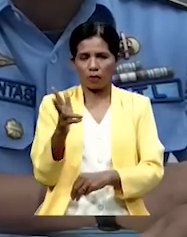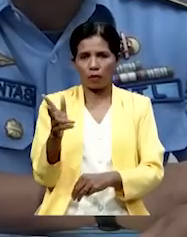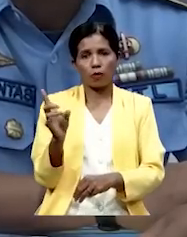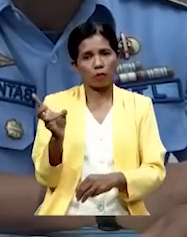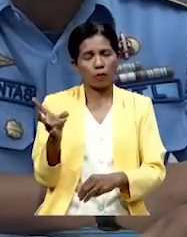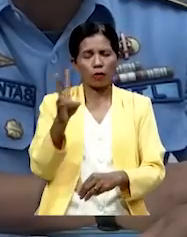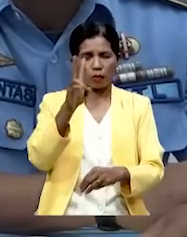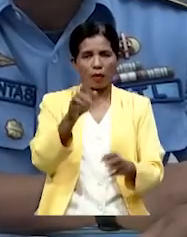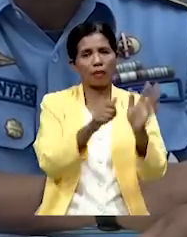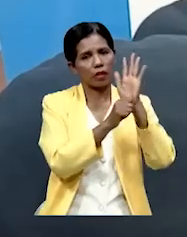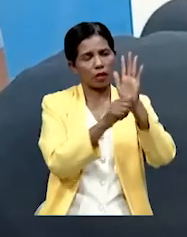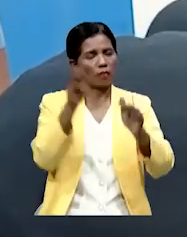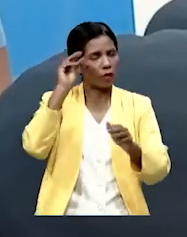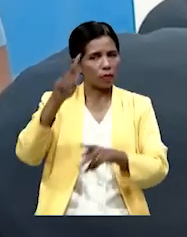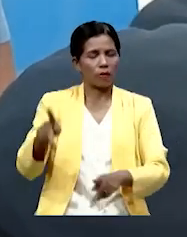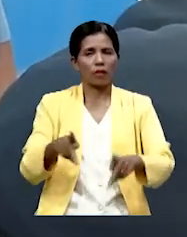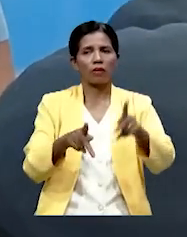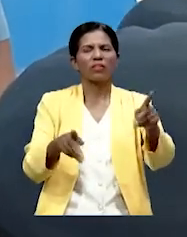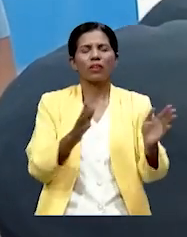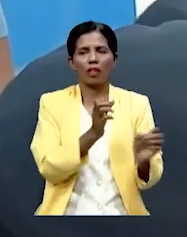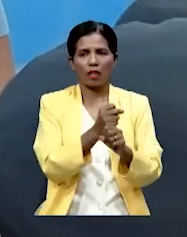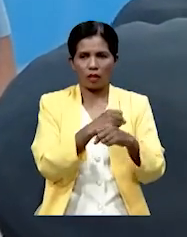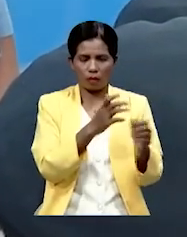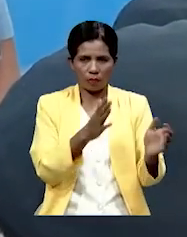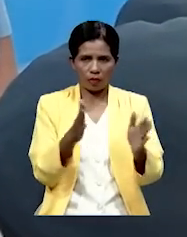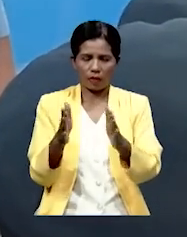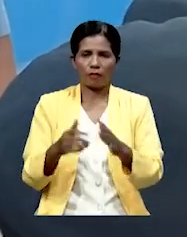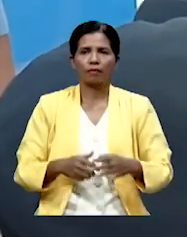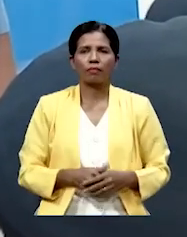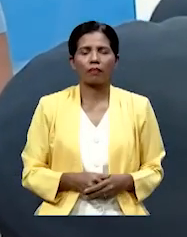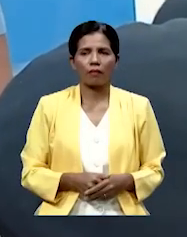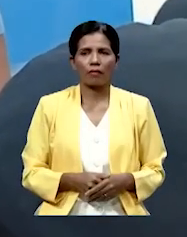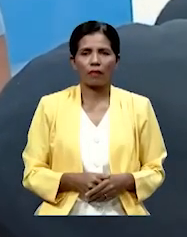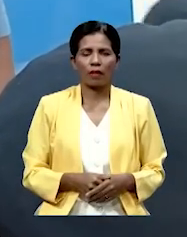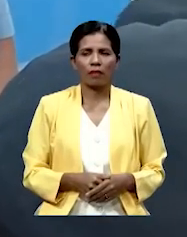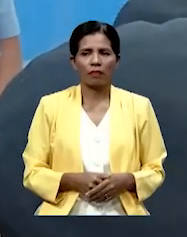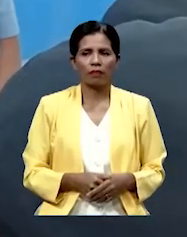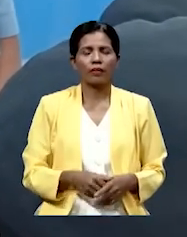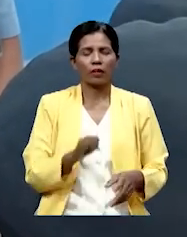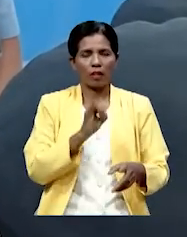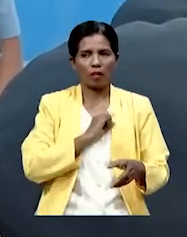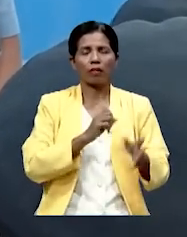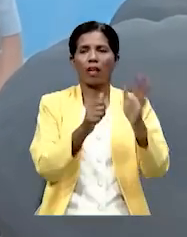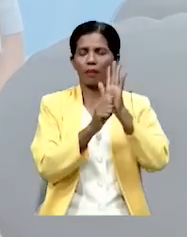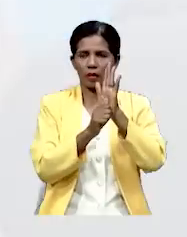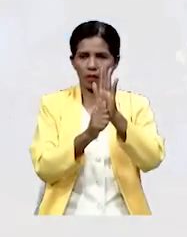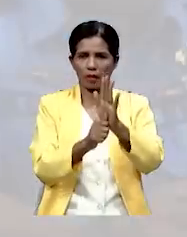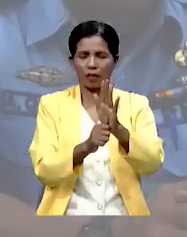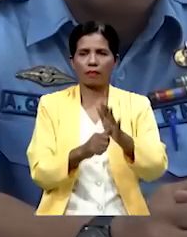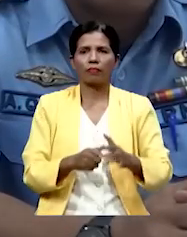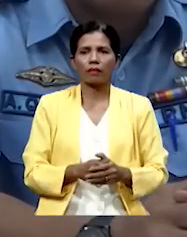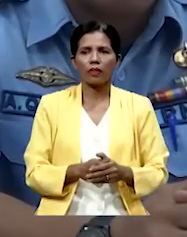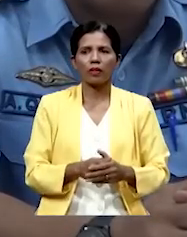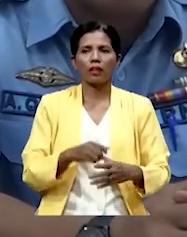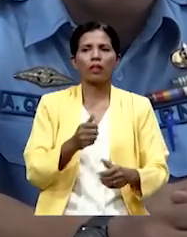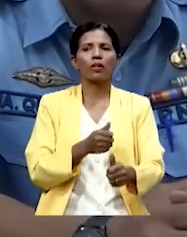na presença para o Ministério Público, rodihal processo. Mas eu atu apresentarei de Catar, a base